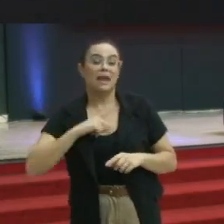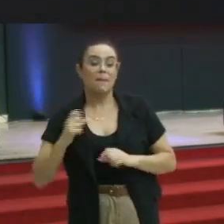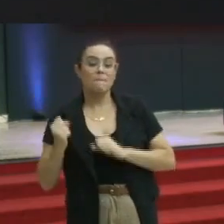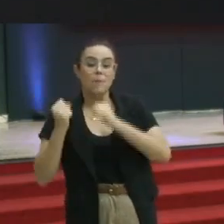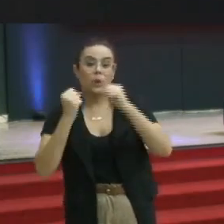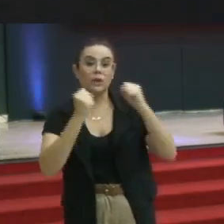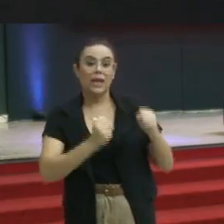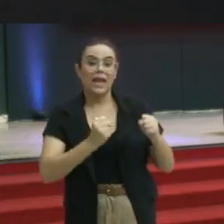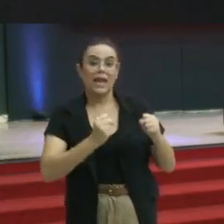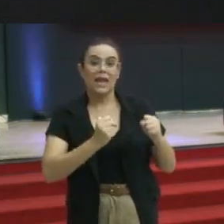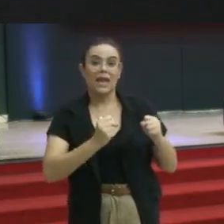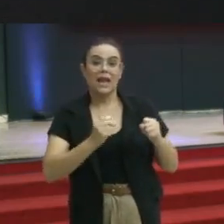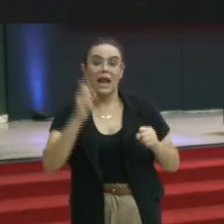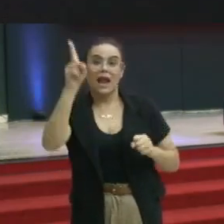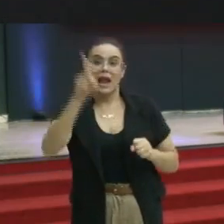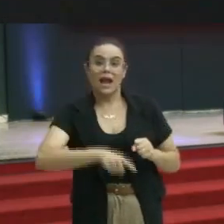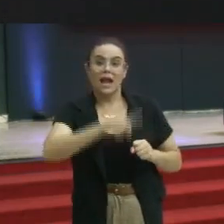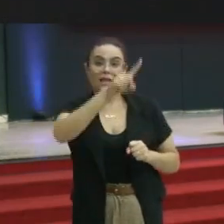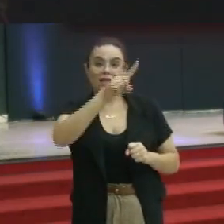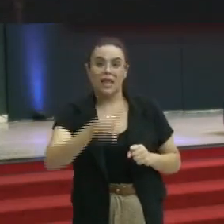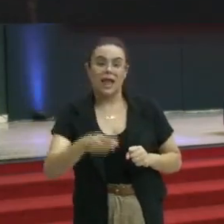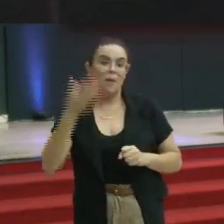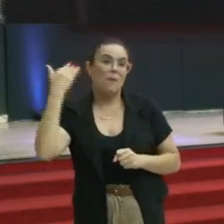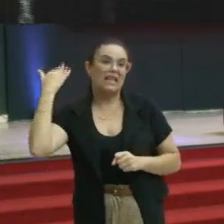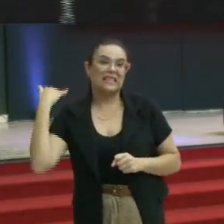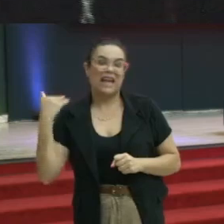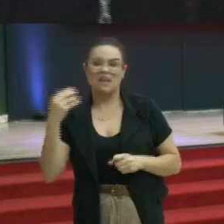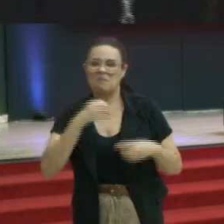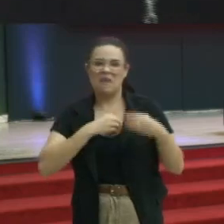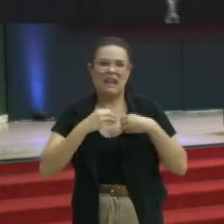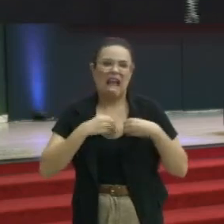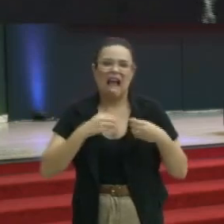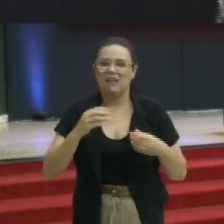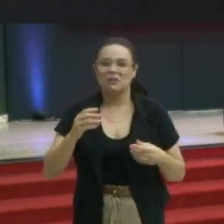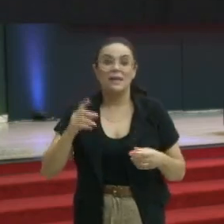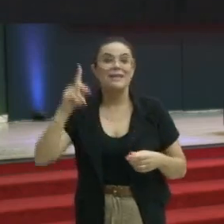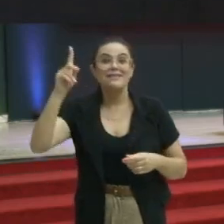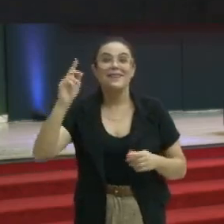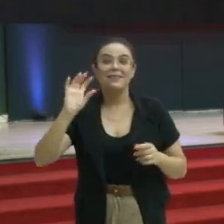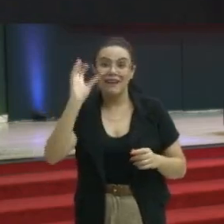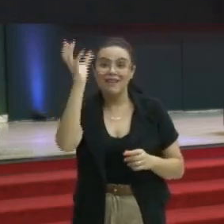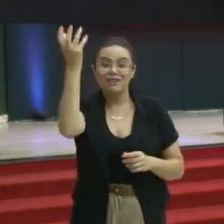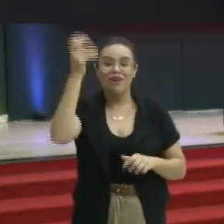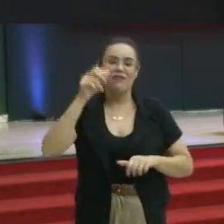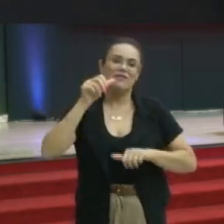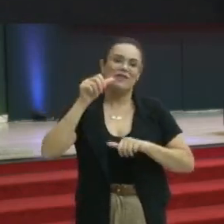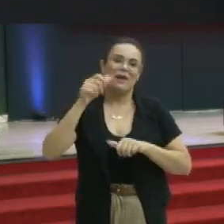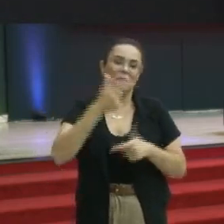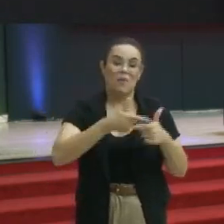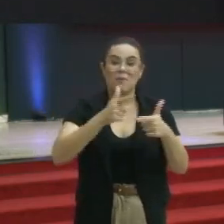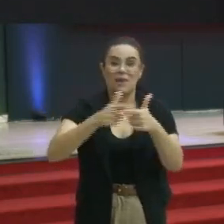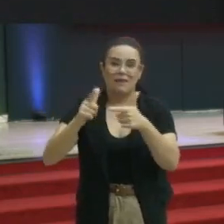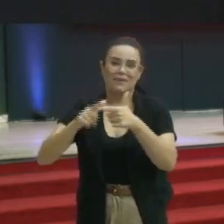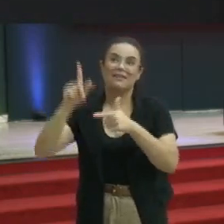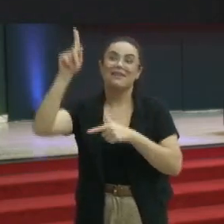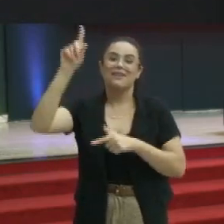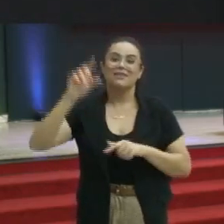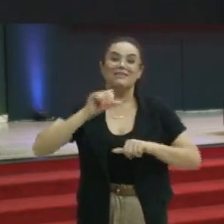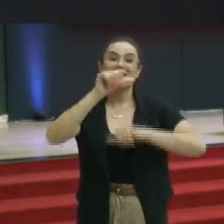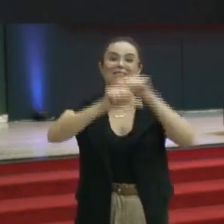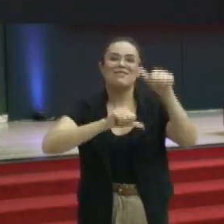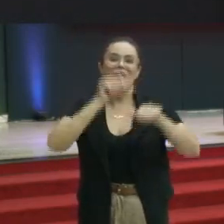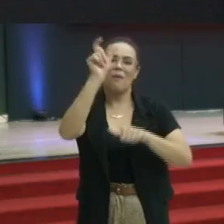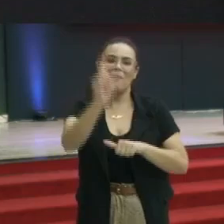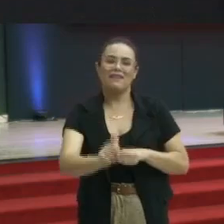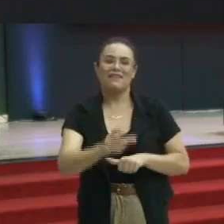Deus resolve os seus problemas. O poder de Deus transforma sua maneira